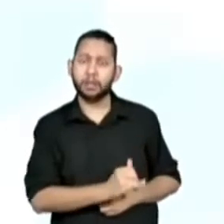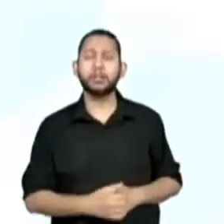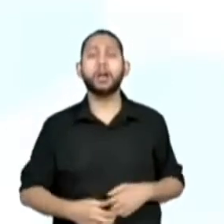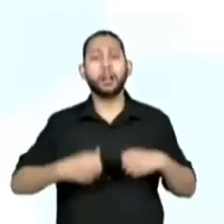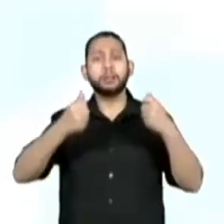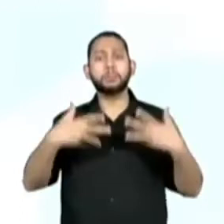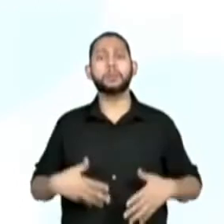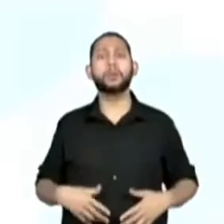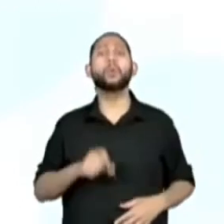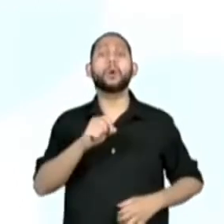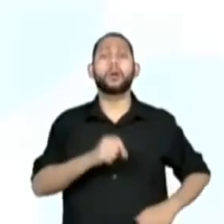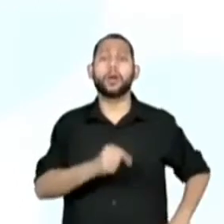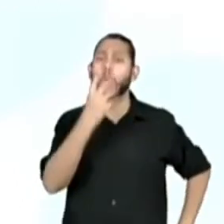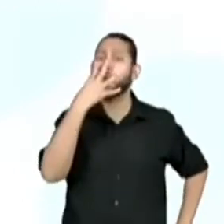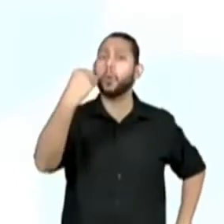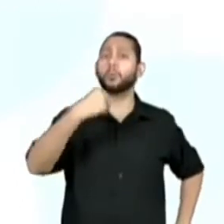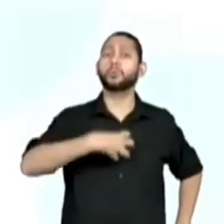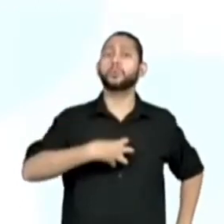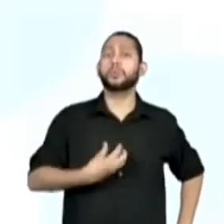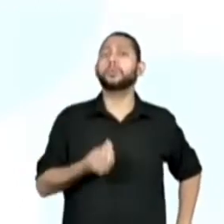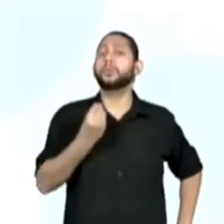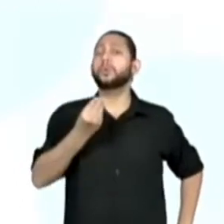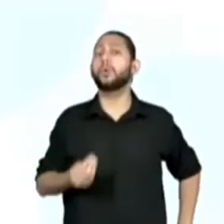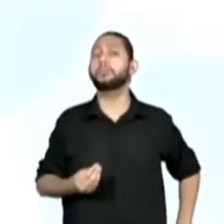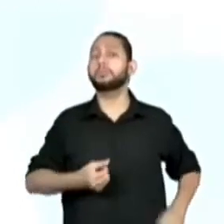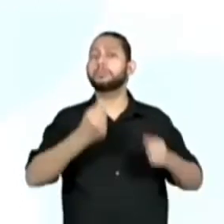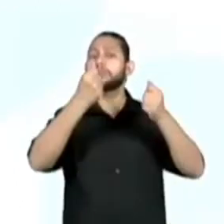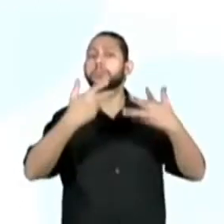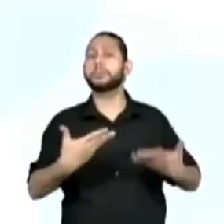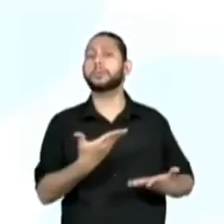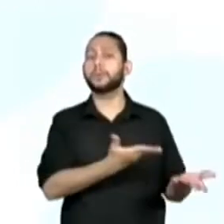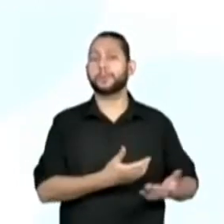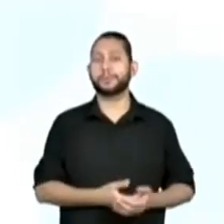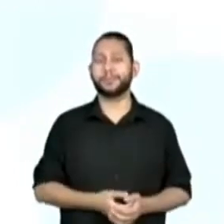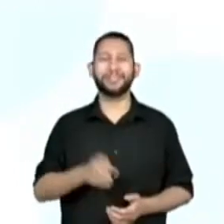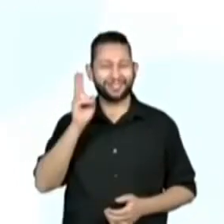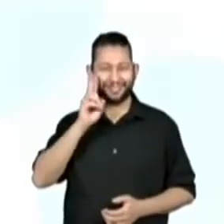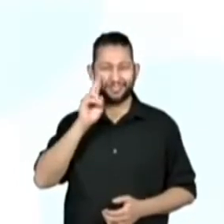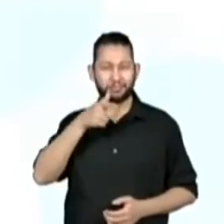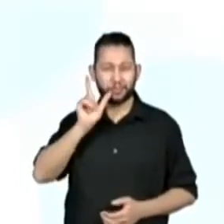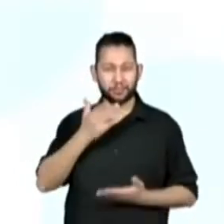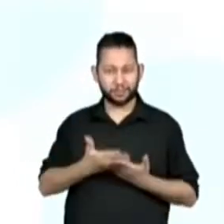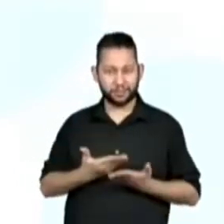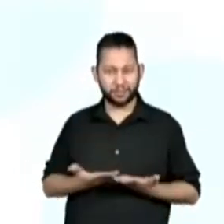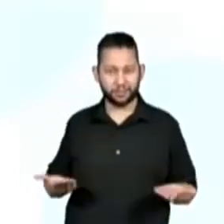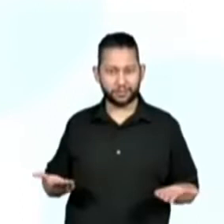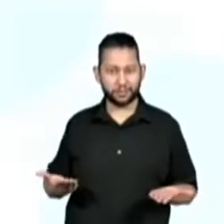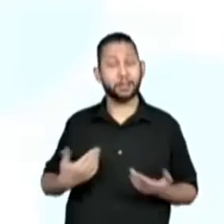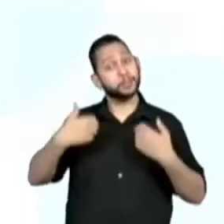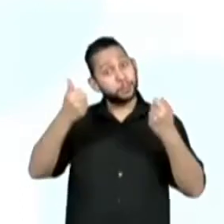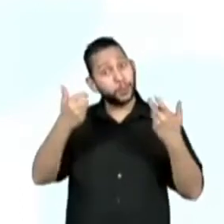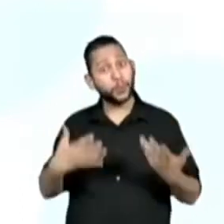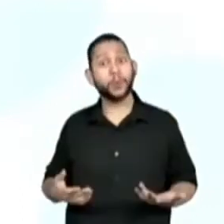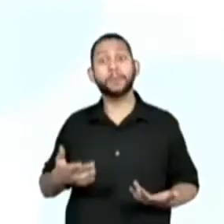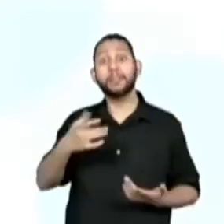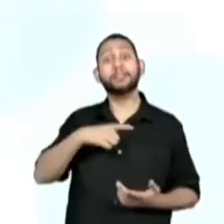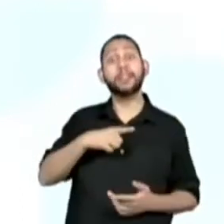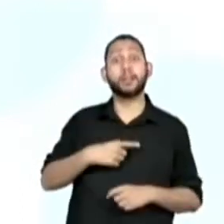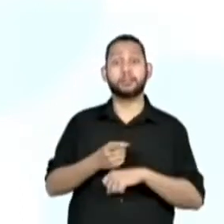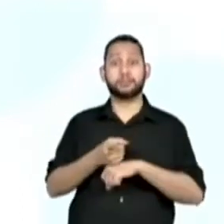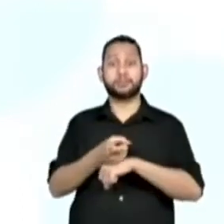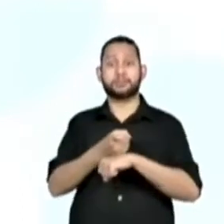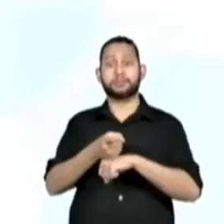ontem falamos, né, um pouquinho aí sobre as características dos personagens, né? Alguns adjetivos, né, que